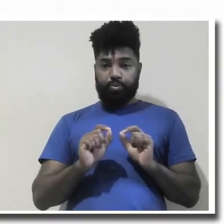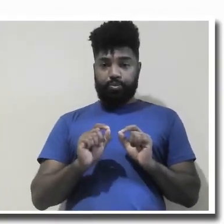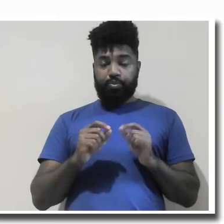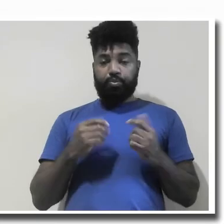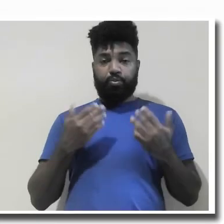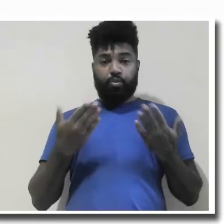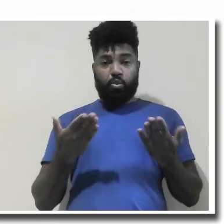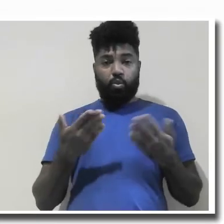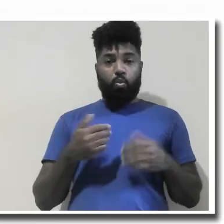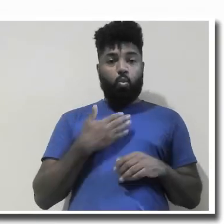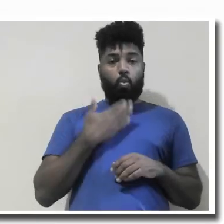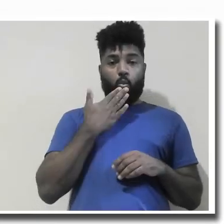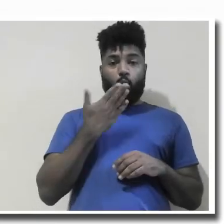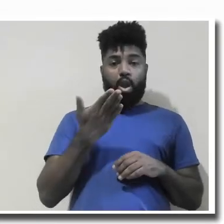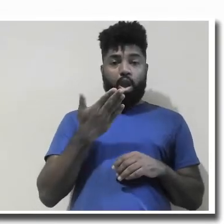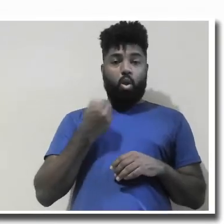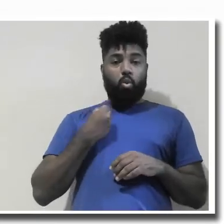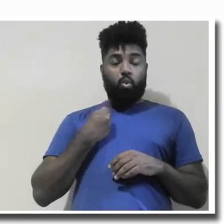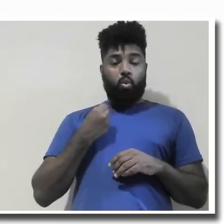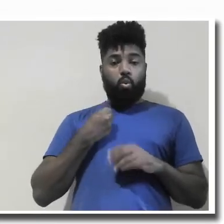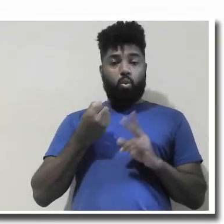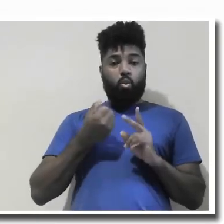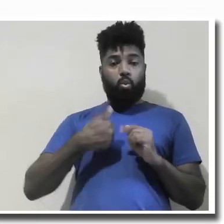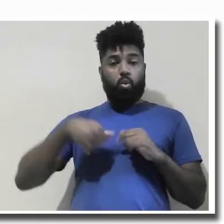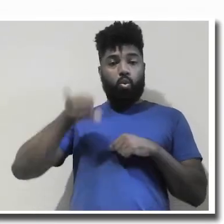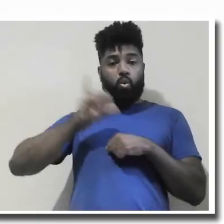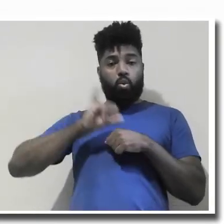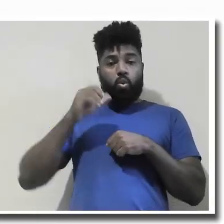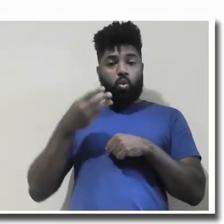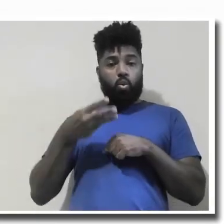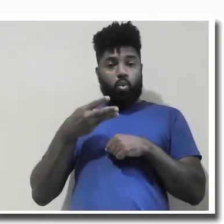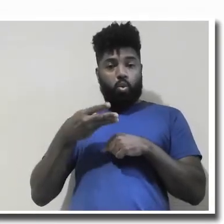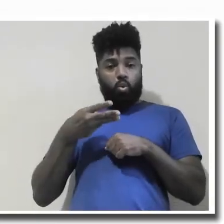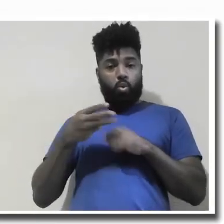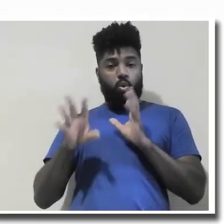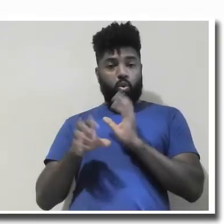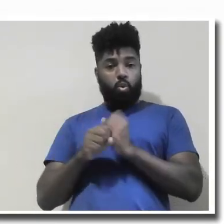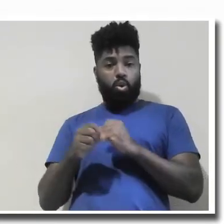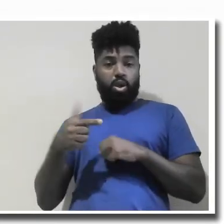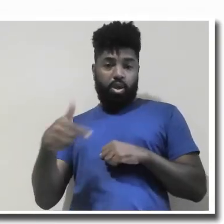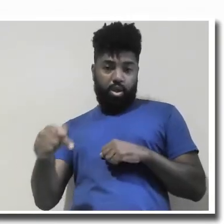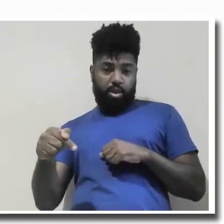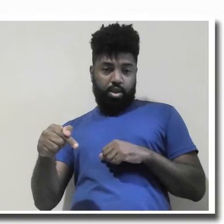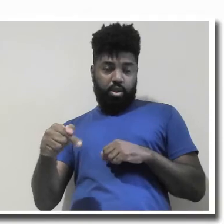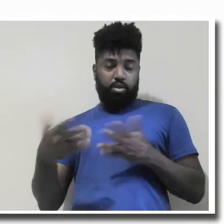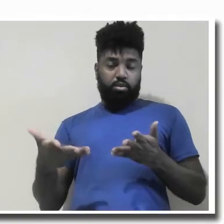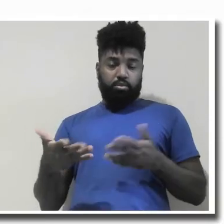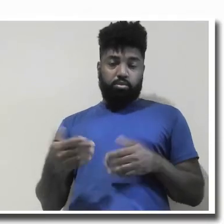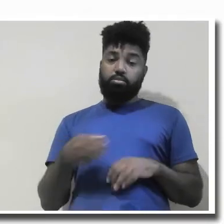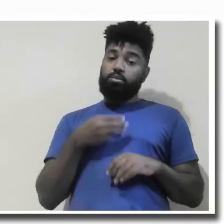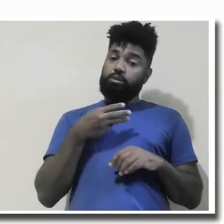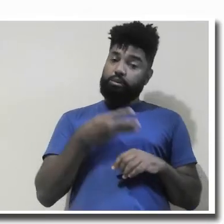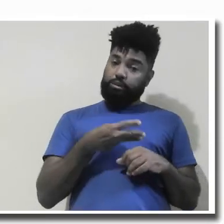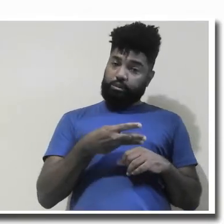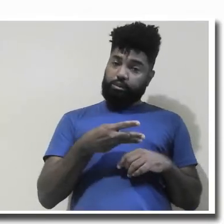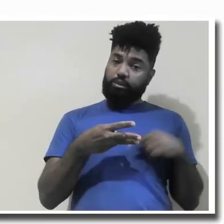qual o valor elevado ao cubo que dá 27. É o 3. Então, 2 vezes 3,